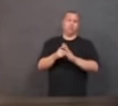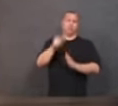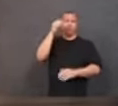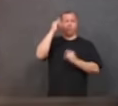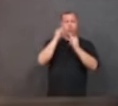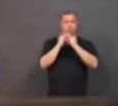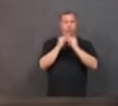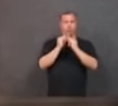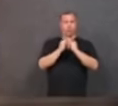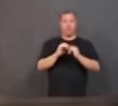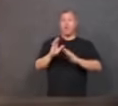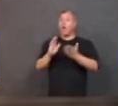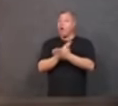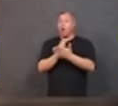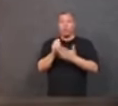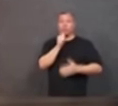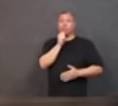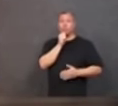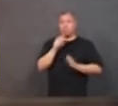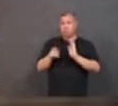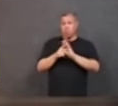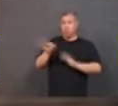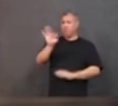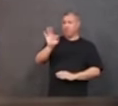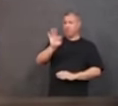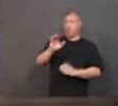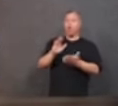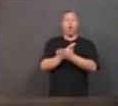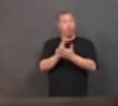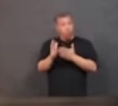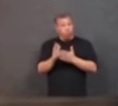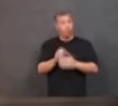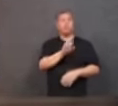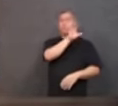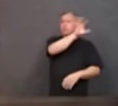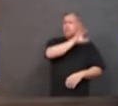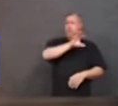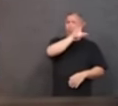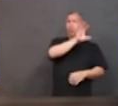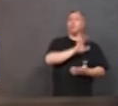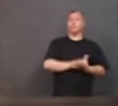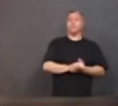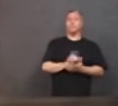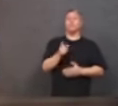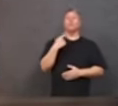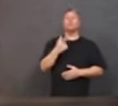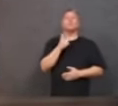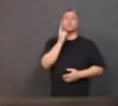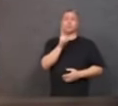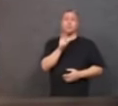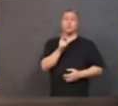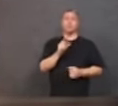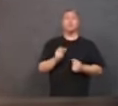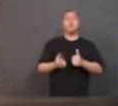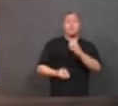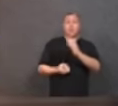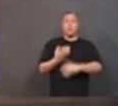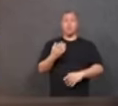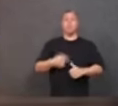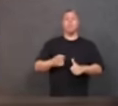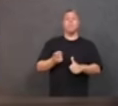ramo federal. As universidades estaduais também estavam contempladas. E a gente deu sequência, criando primeiramente,